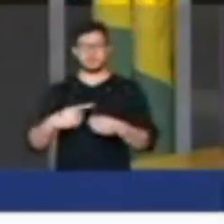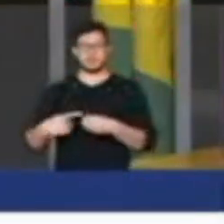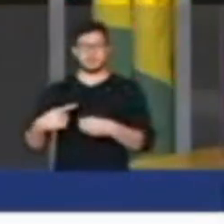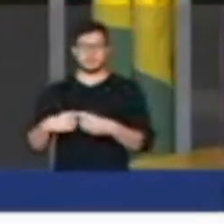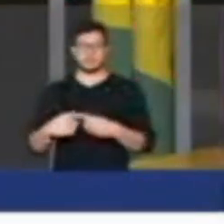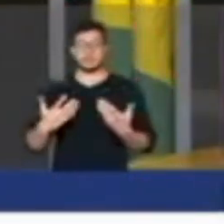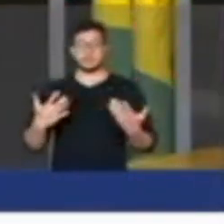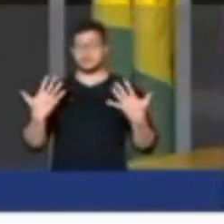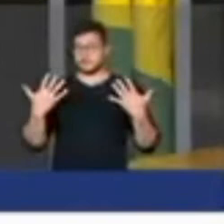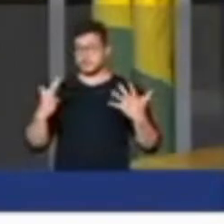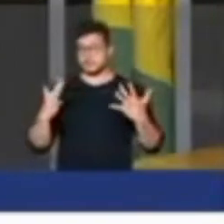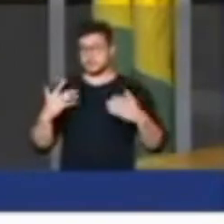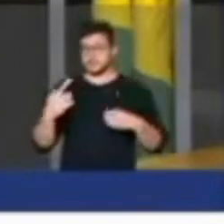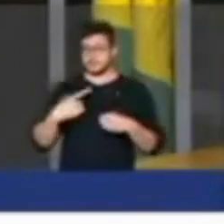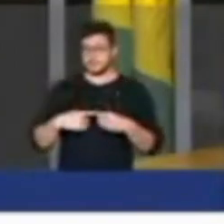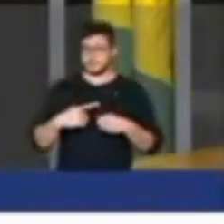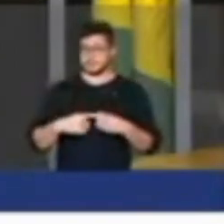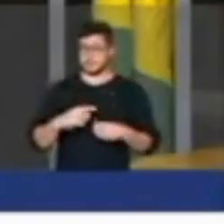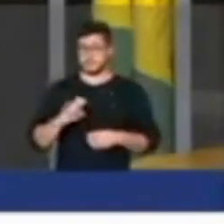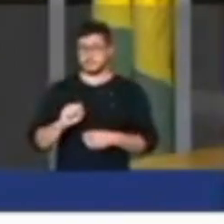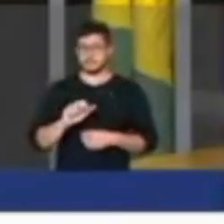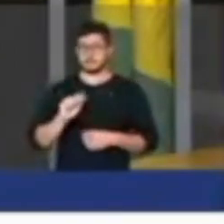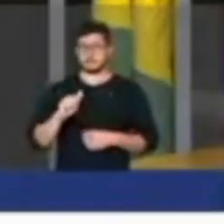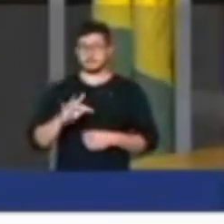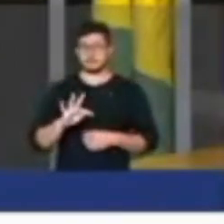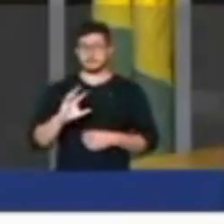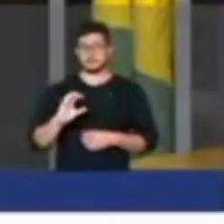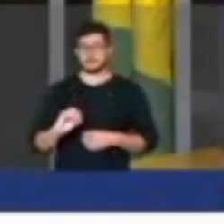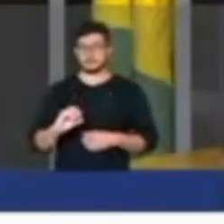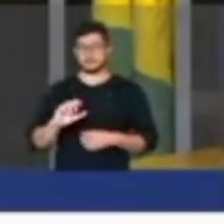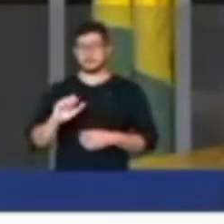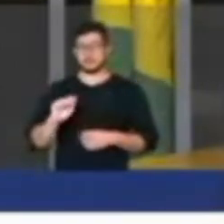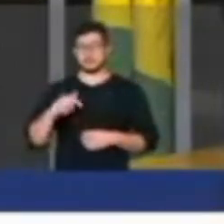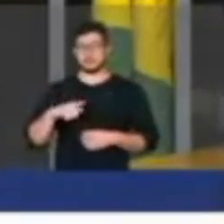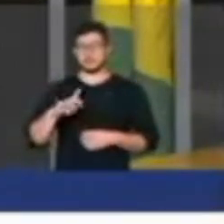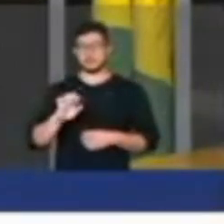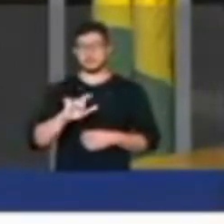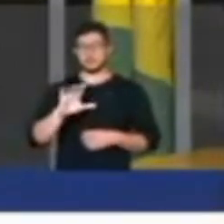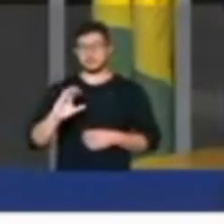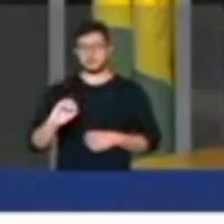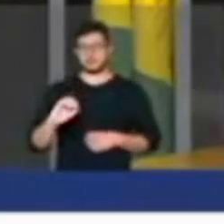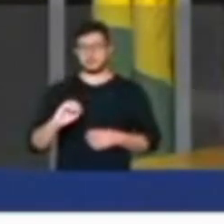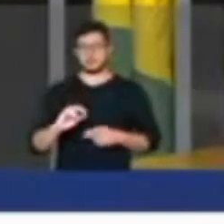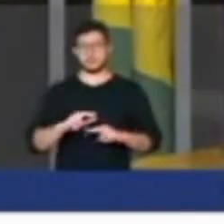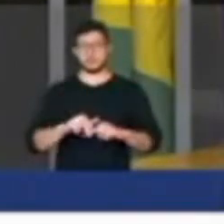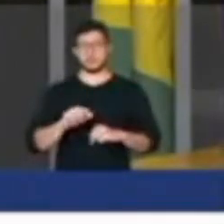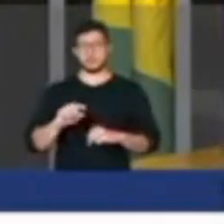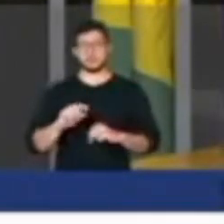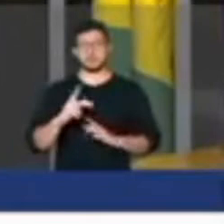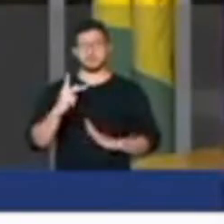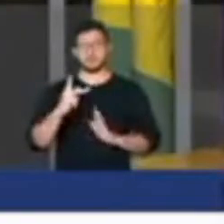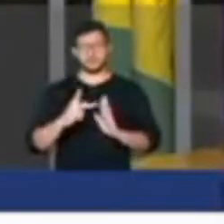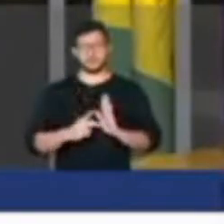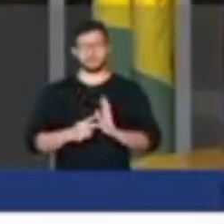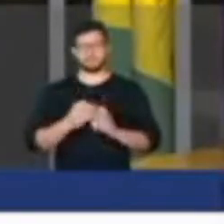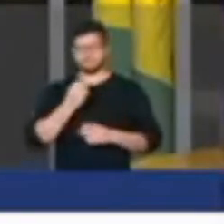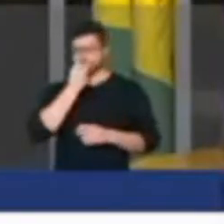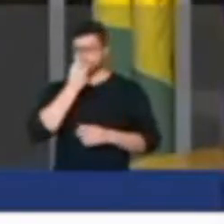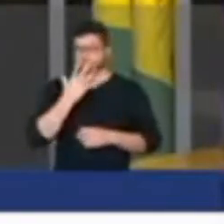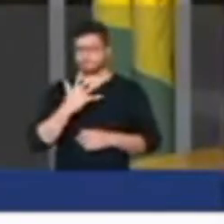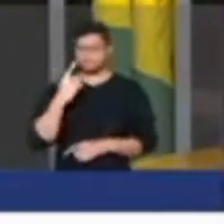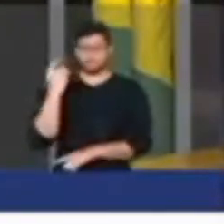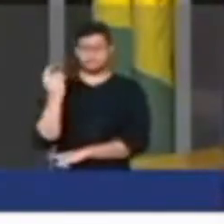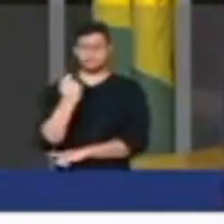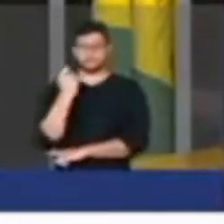e das Missões do Rio Grande do Sul por um projeto que já serviu de exemplo não só para o Rio Grande do Sul,